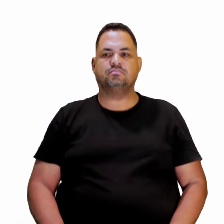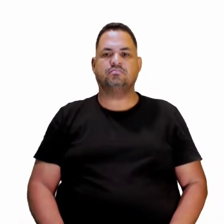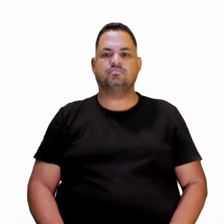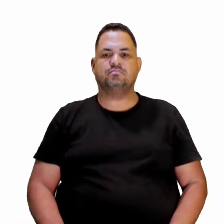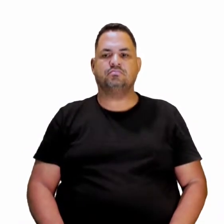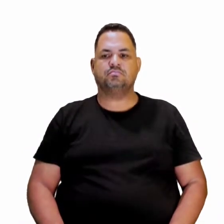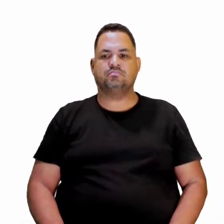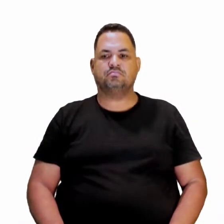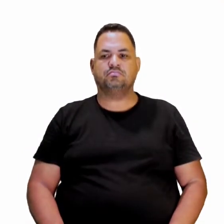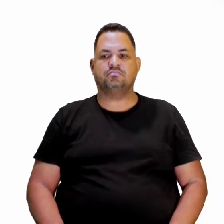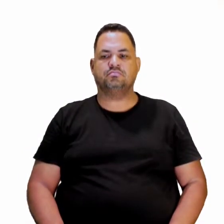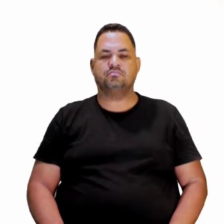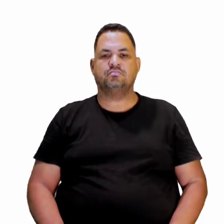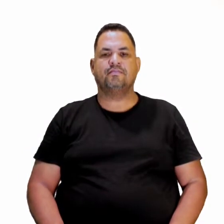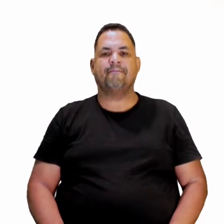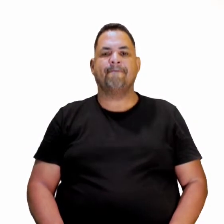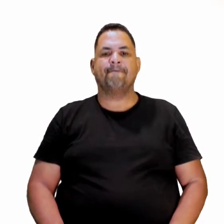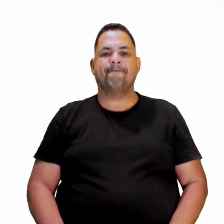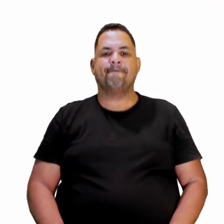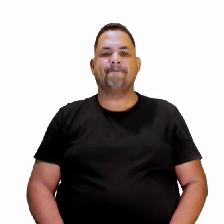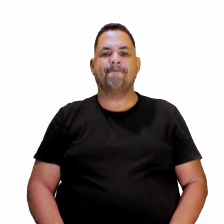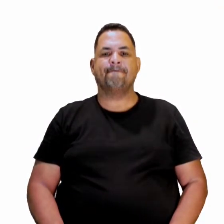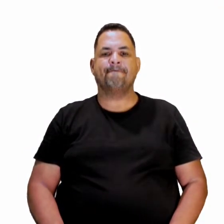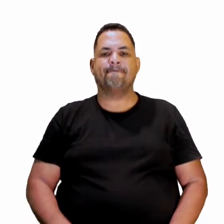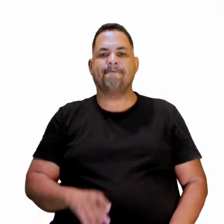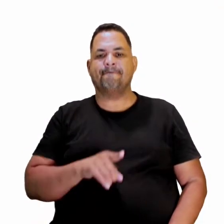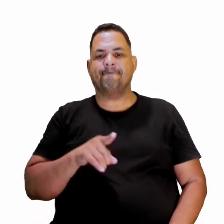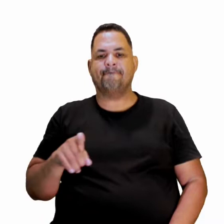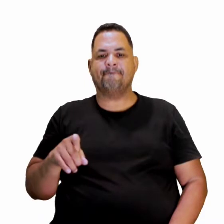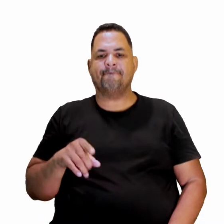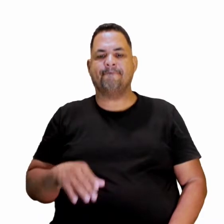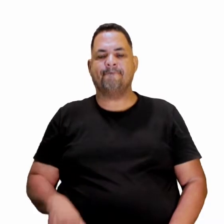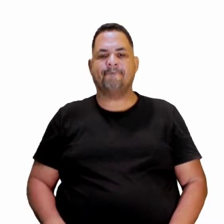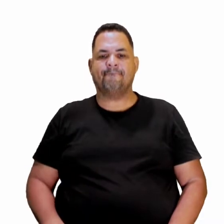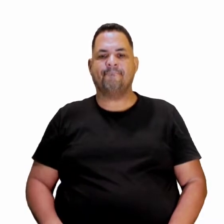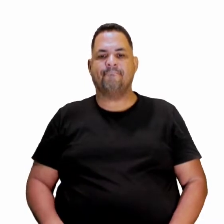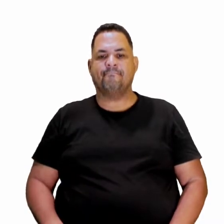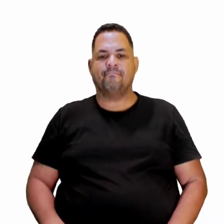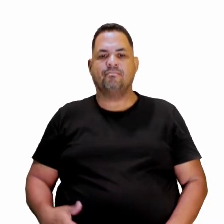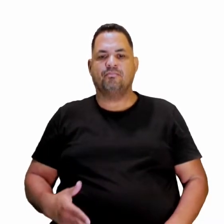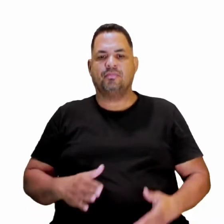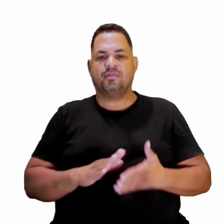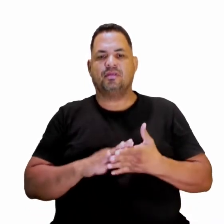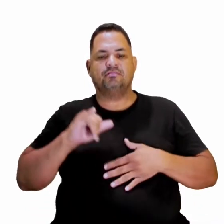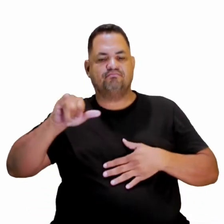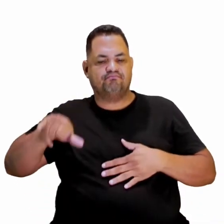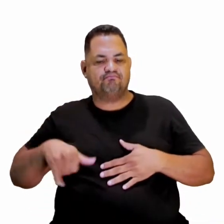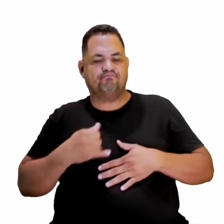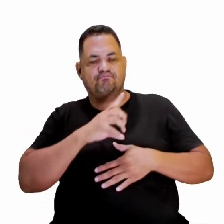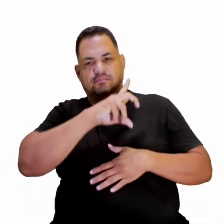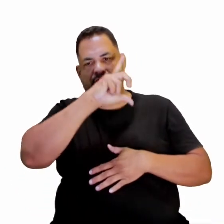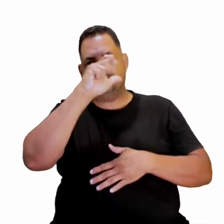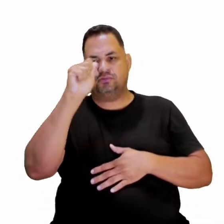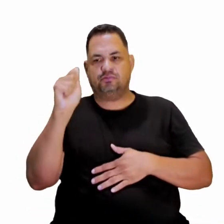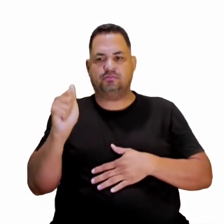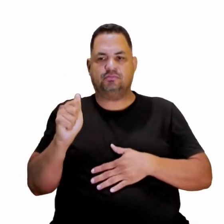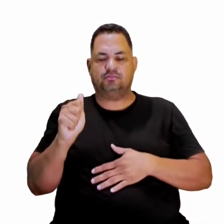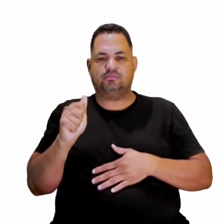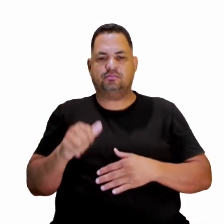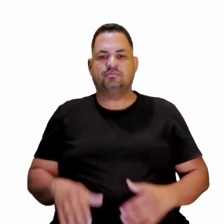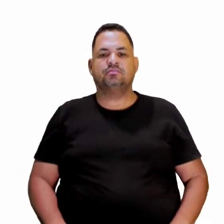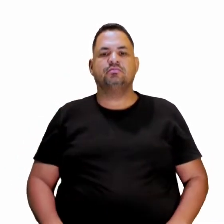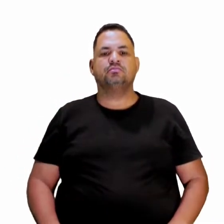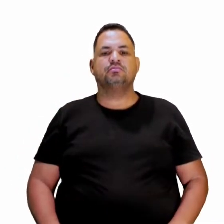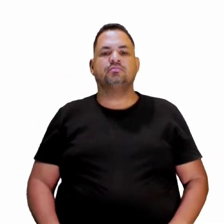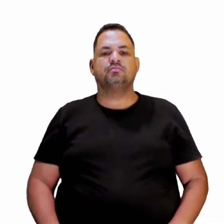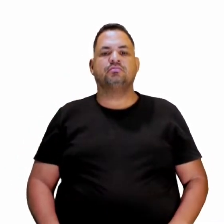They enjoyed the day. Eles curtiram o dia, aproveitaram o dia. They